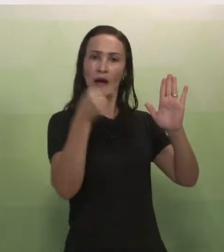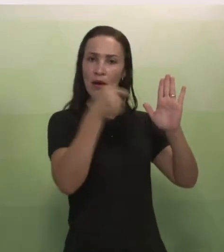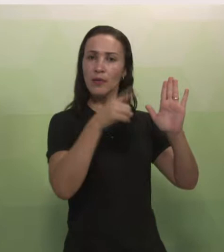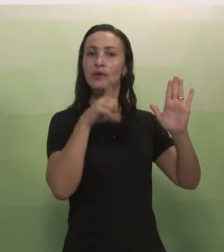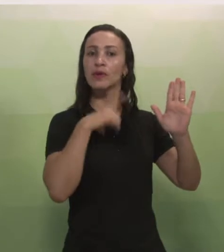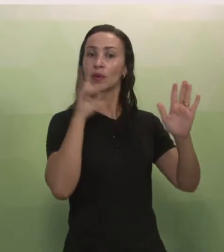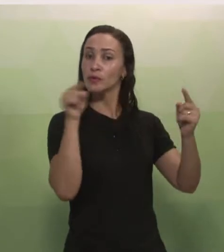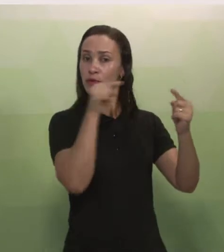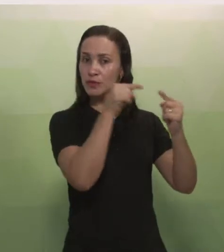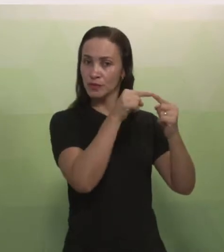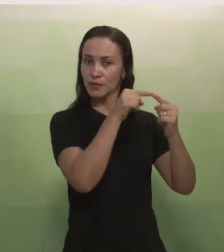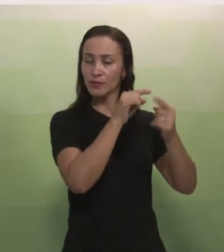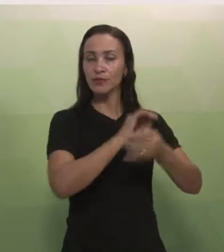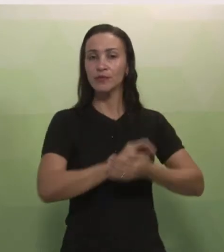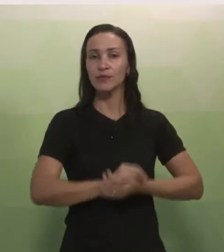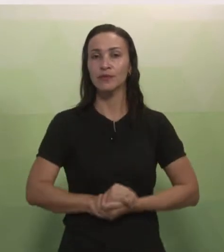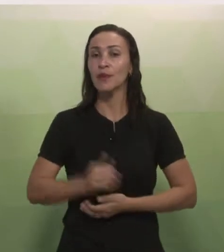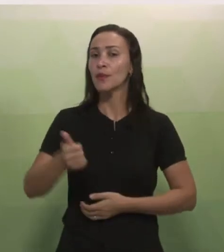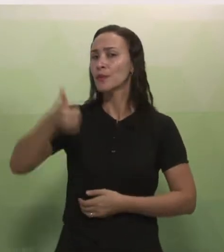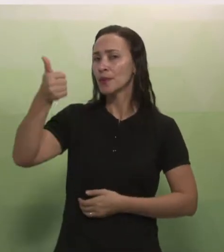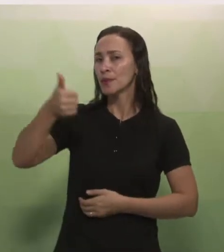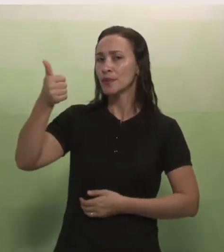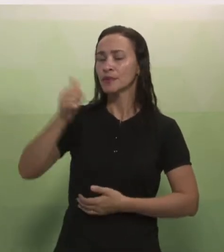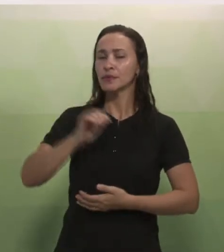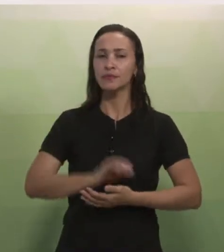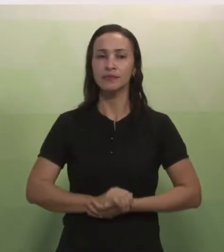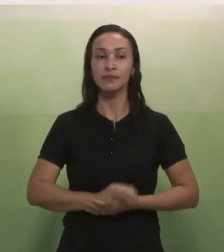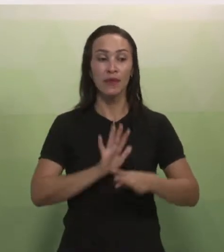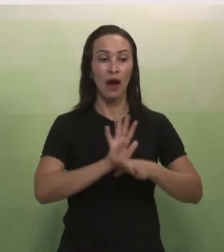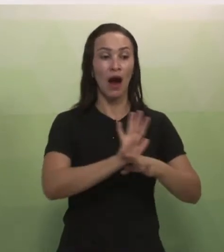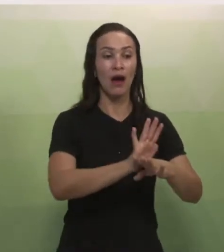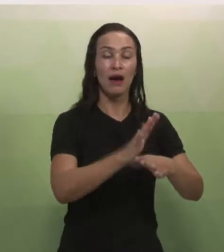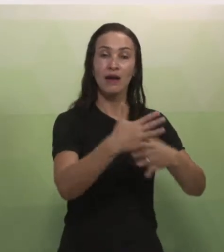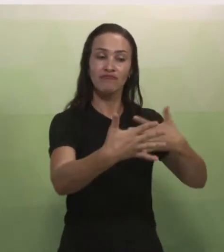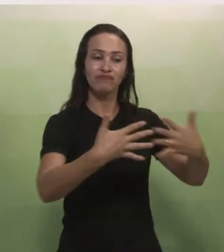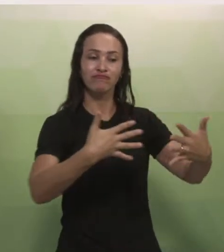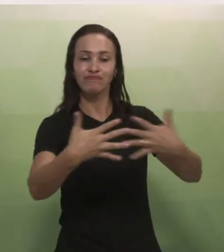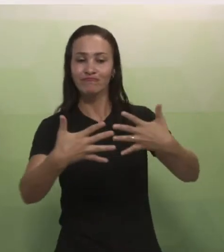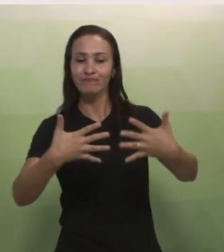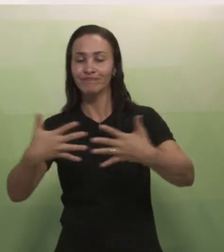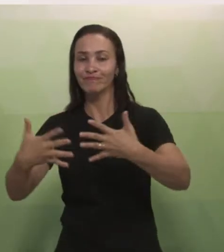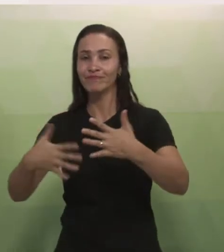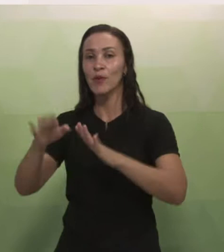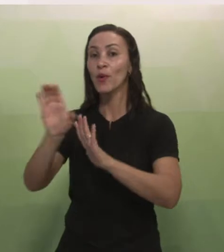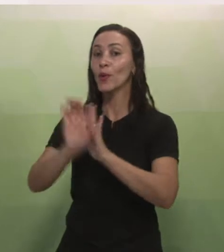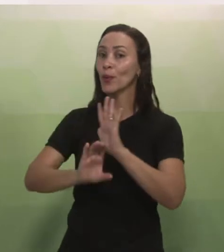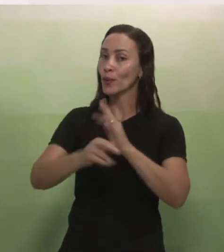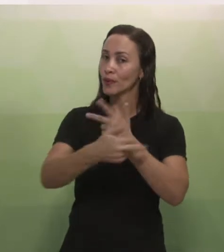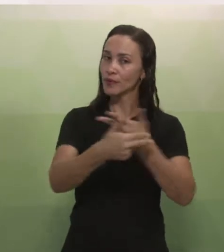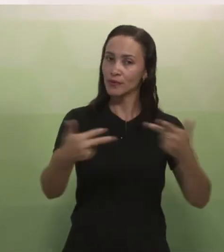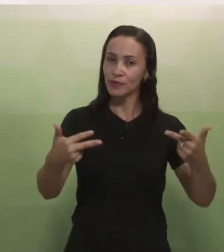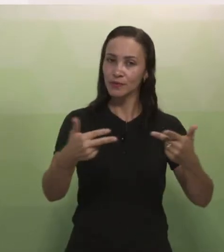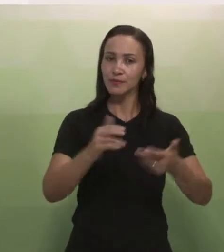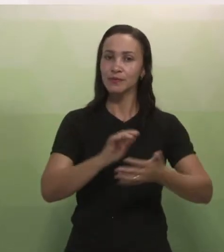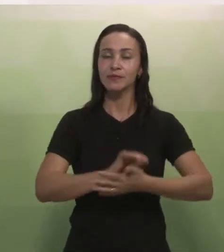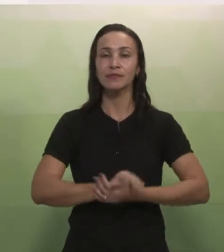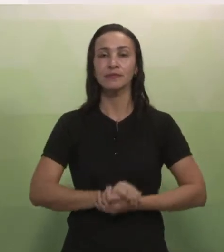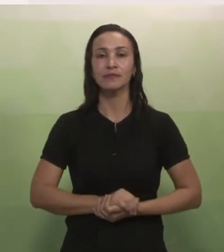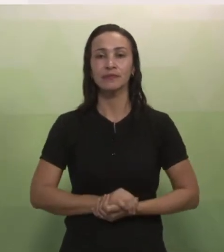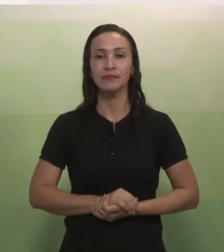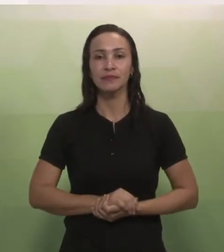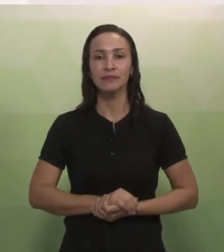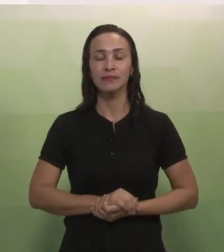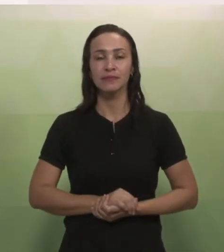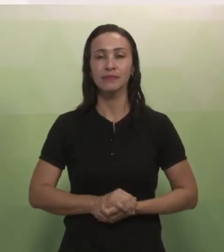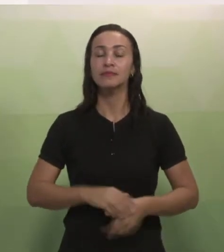regulamento. Primeiro deles é contribuir para a flexibilidade dos currículos, né?